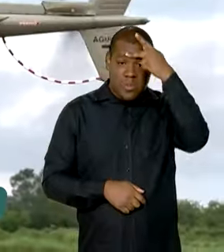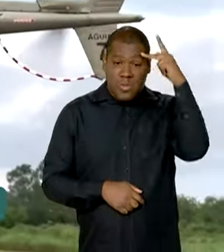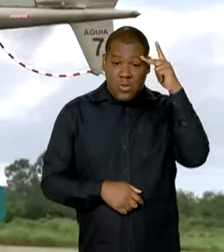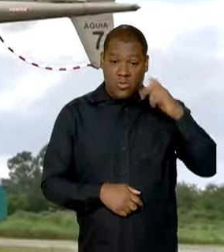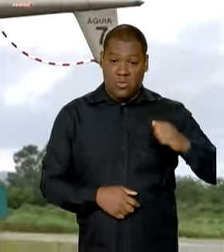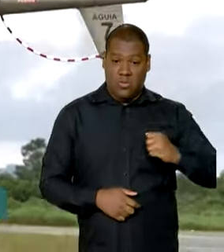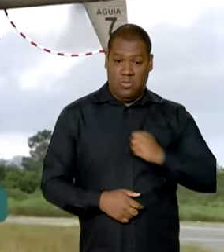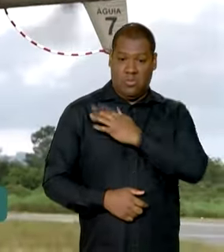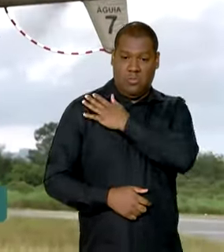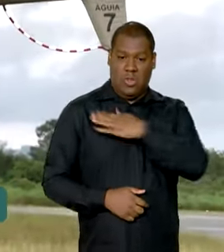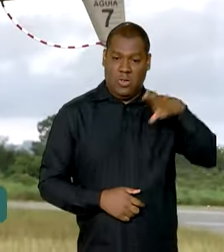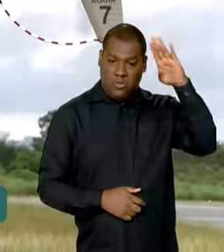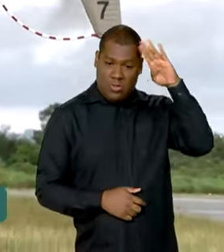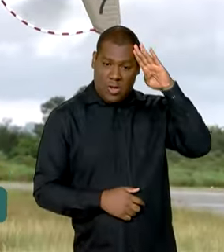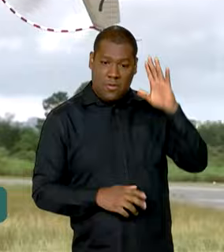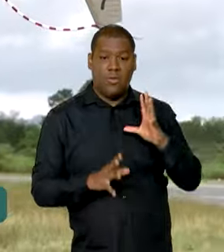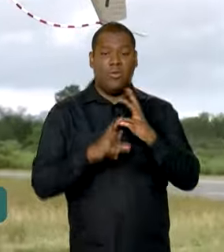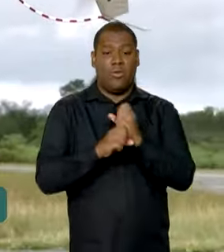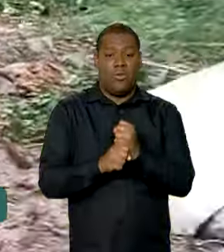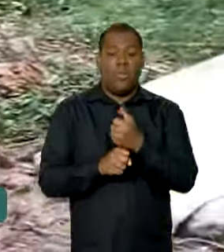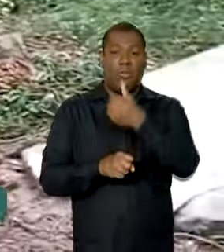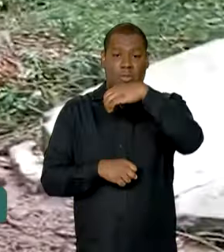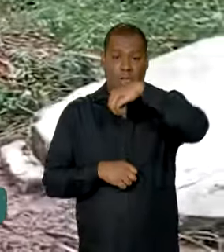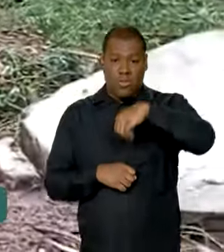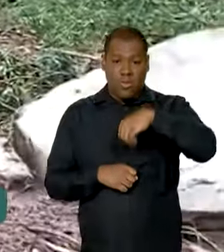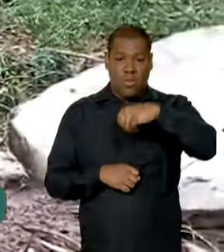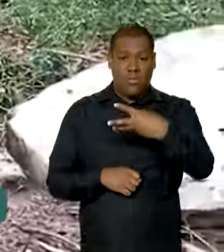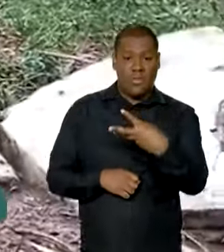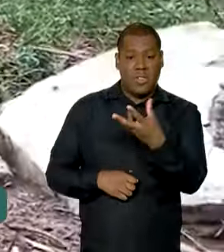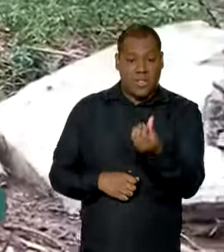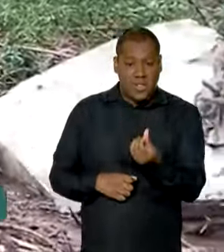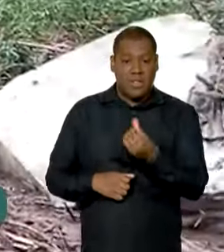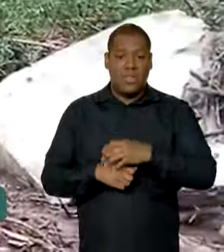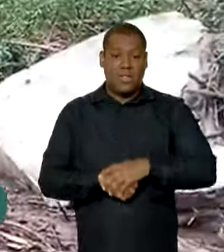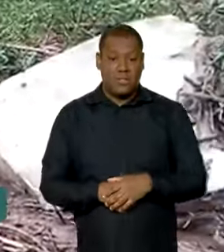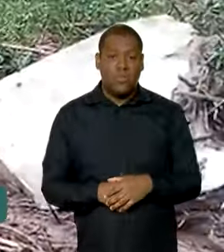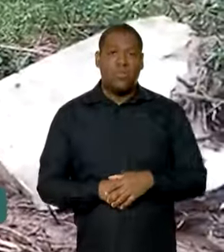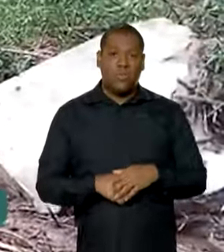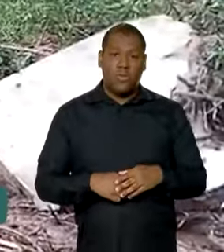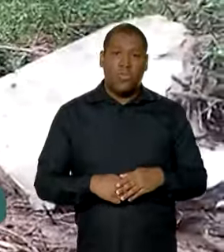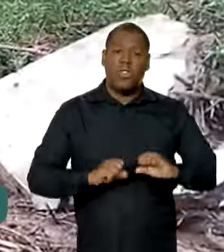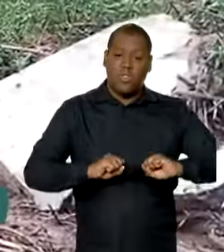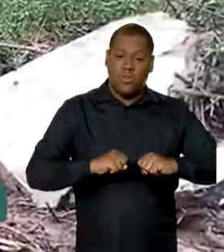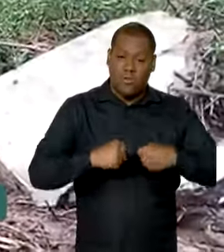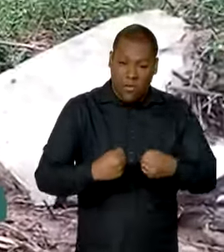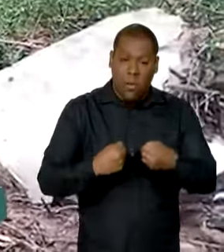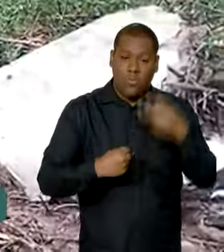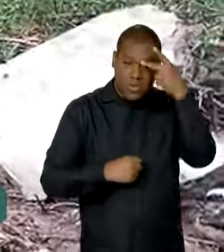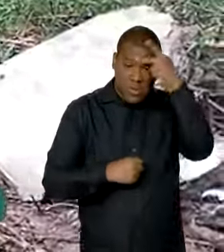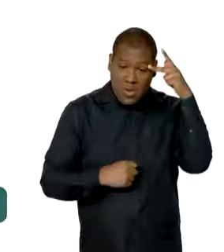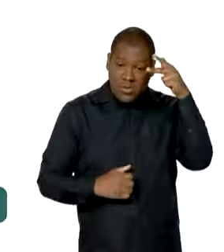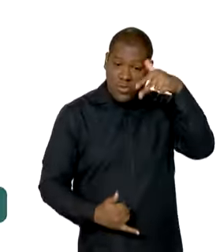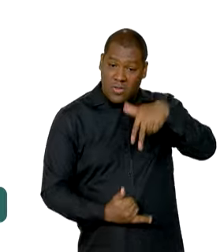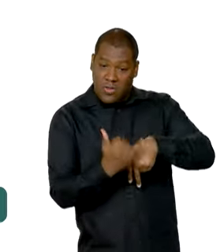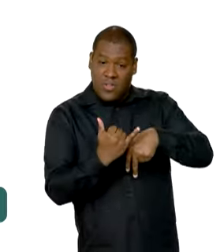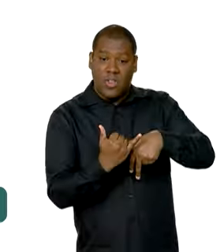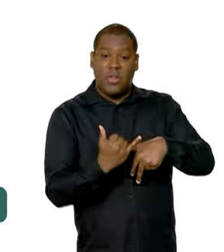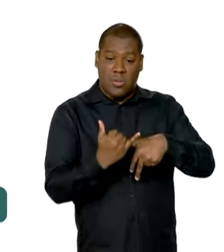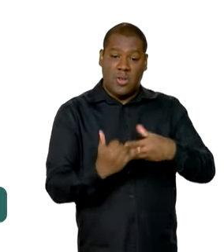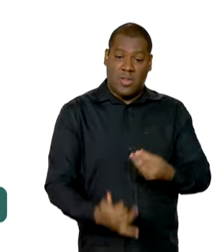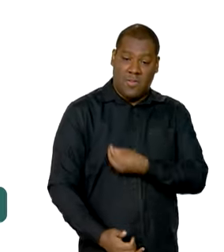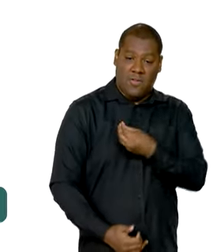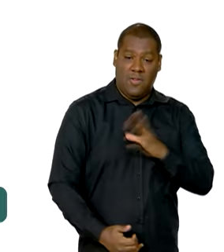militares atuam no estado neste momento em operações de salvamento às vítimas. As equipes trabalham em